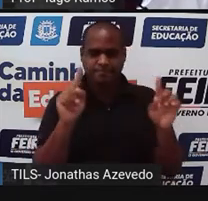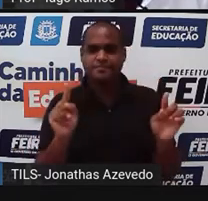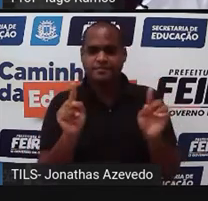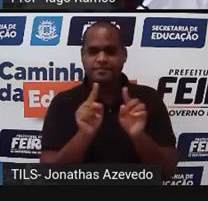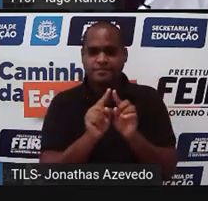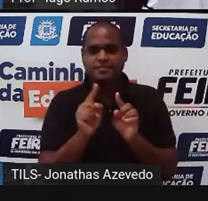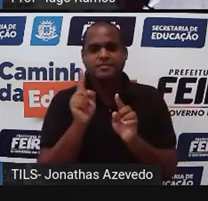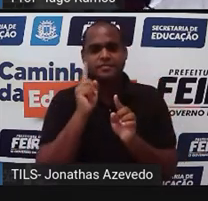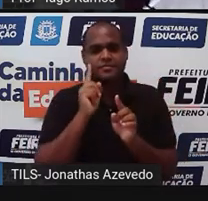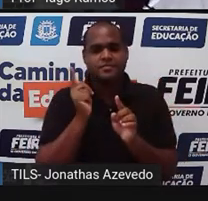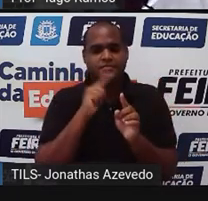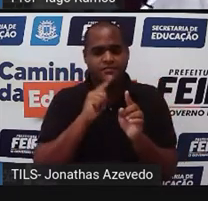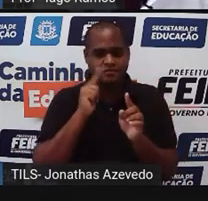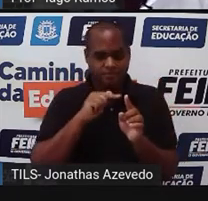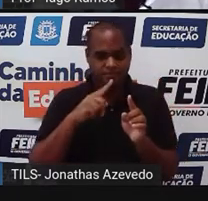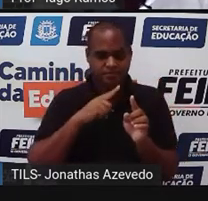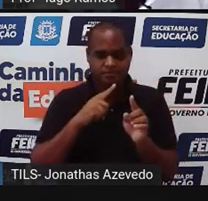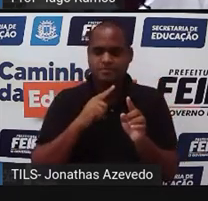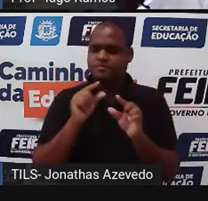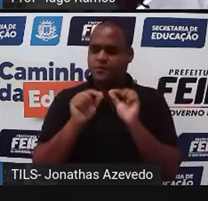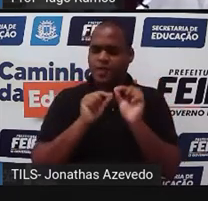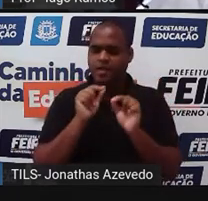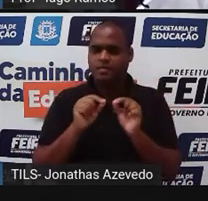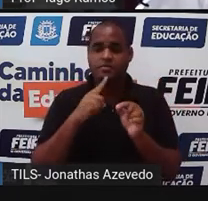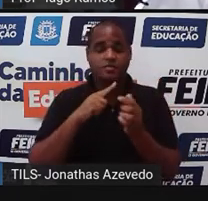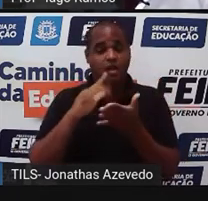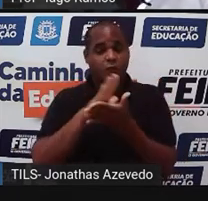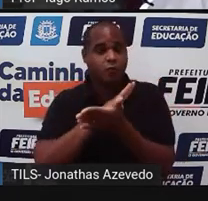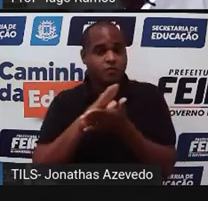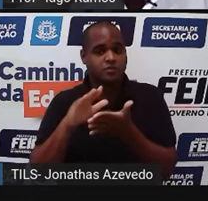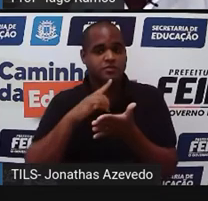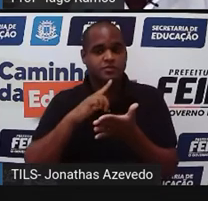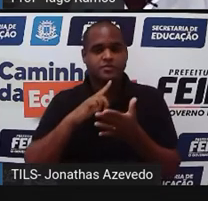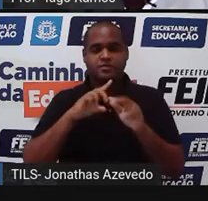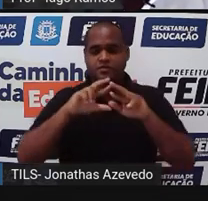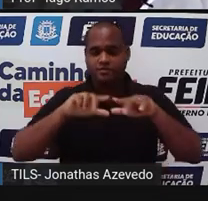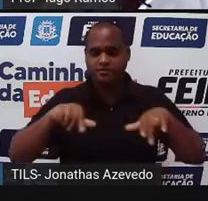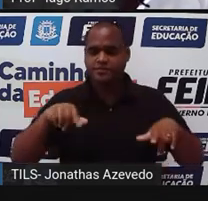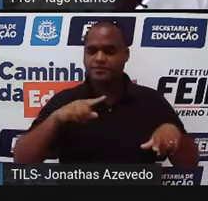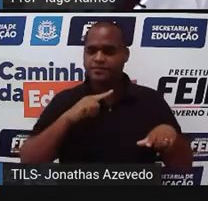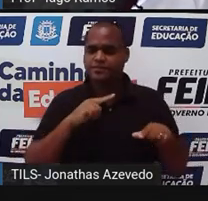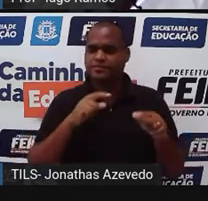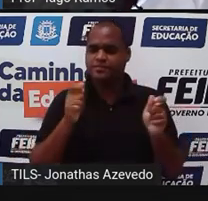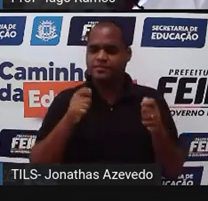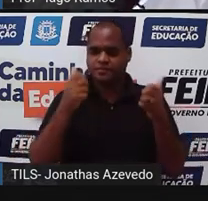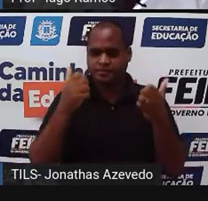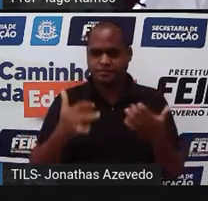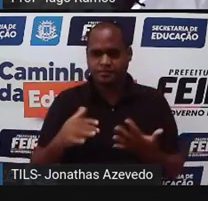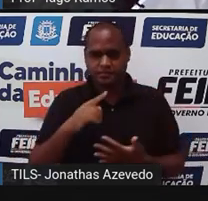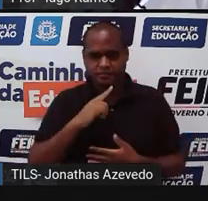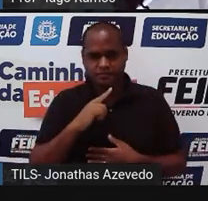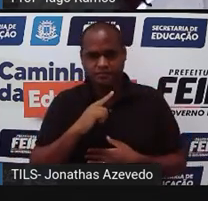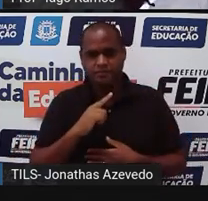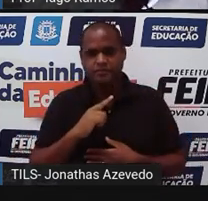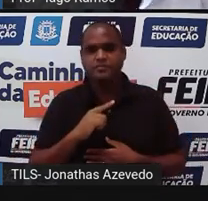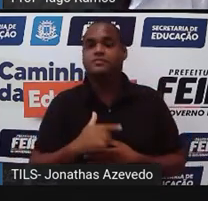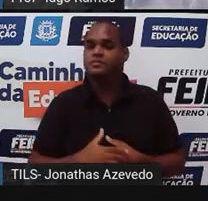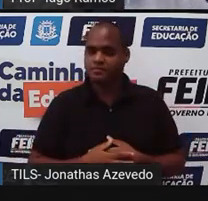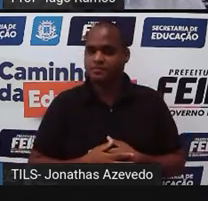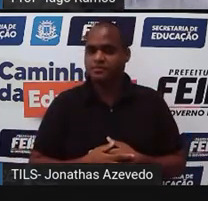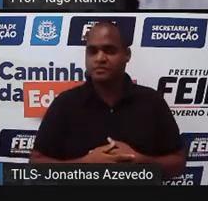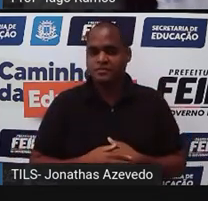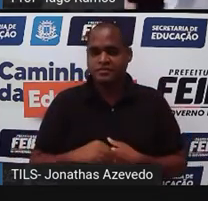de desenhar você vai escolher umas das diagonais e vai fazer essa diagonal no retângulo vai traçar essa